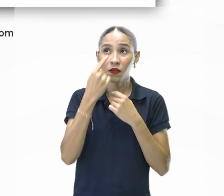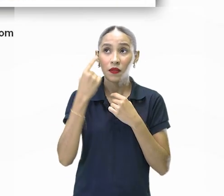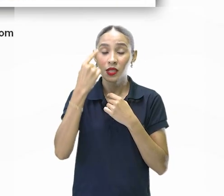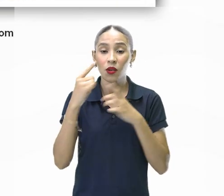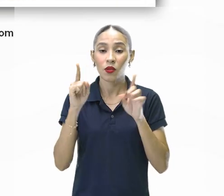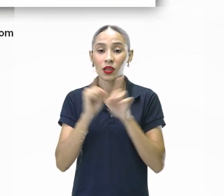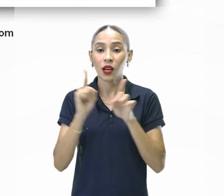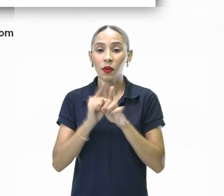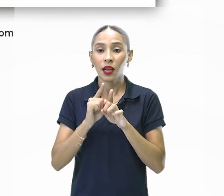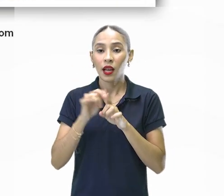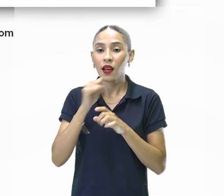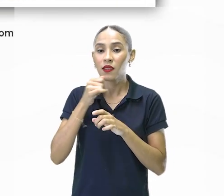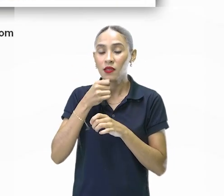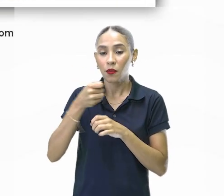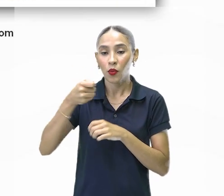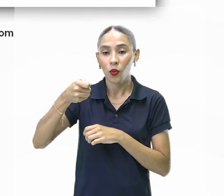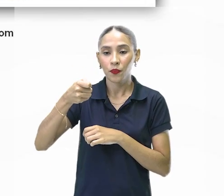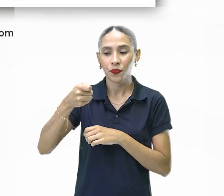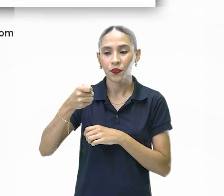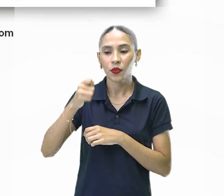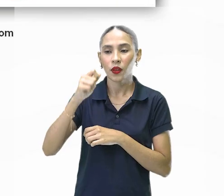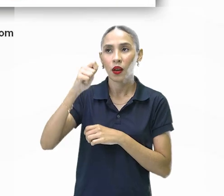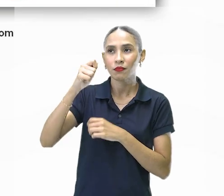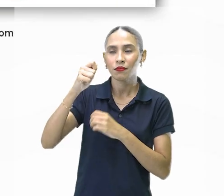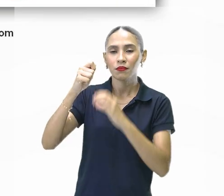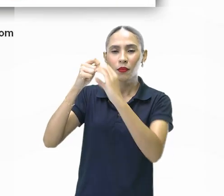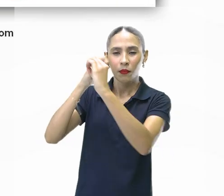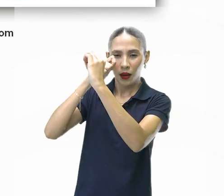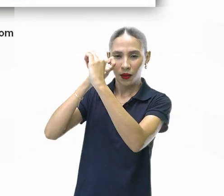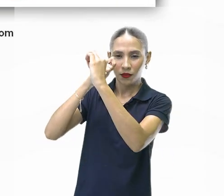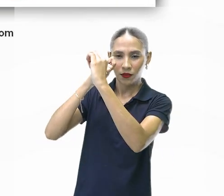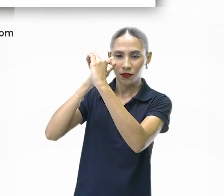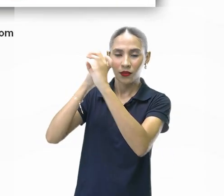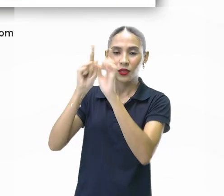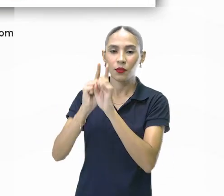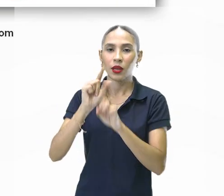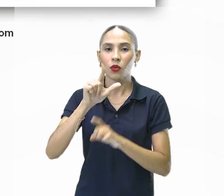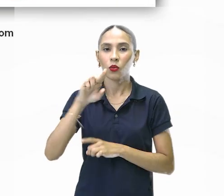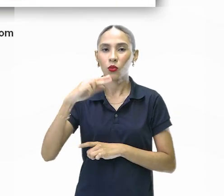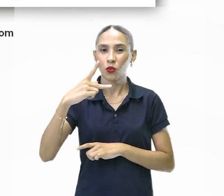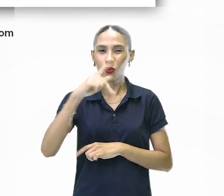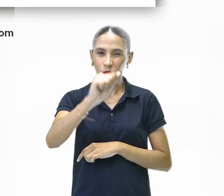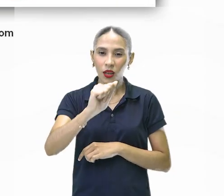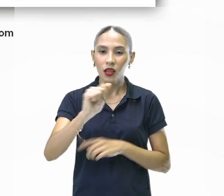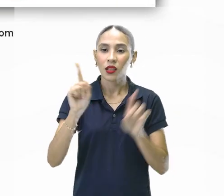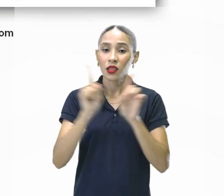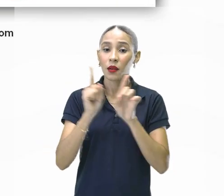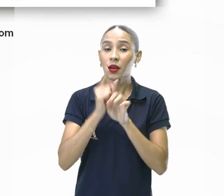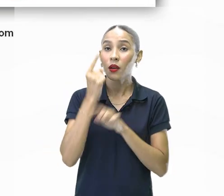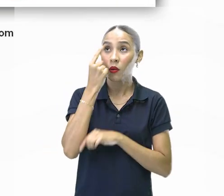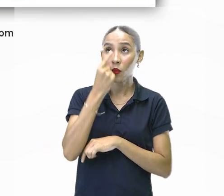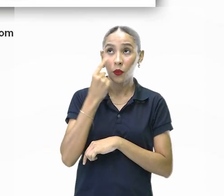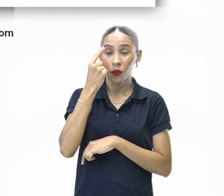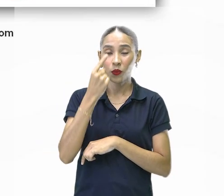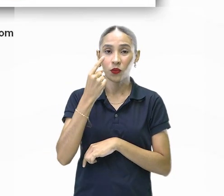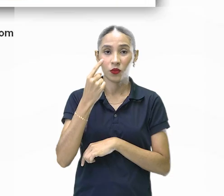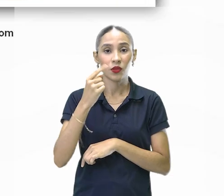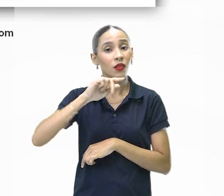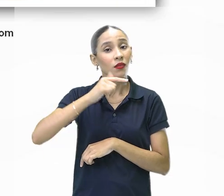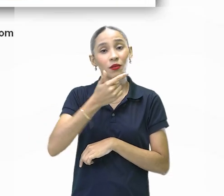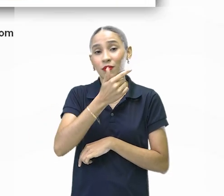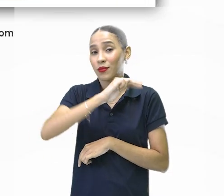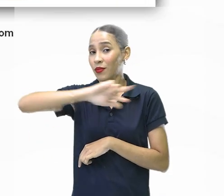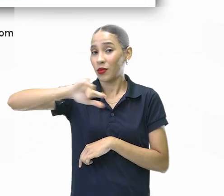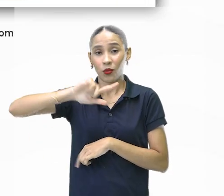também lupas. E aí, ao lado, tem o olho humano, né? Que não é um equipamento tecnológico,